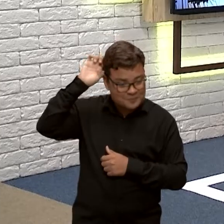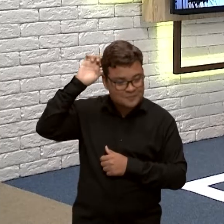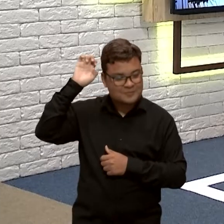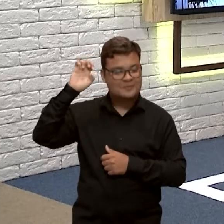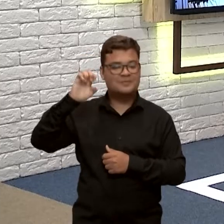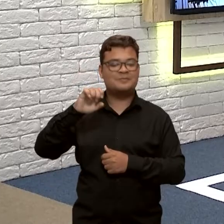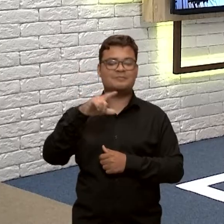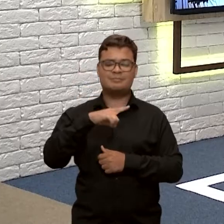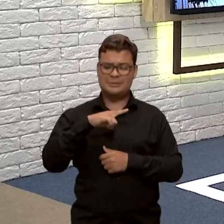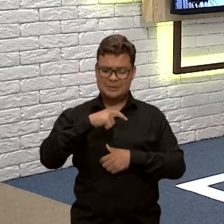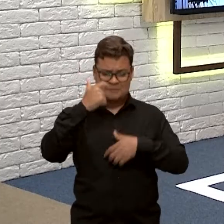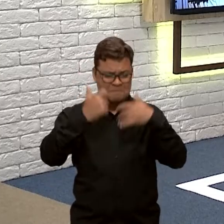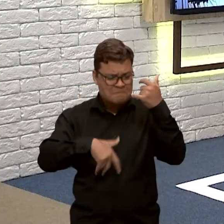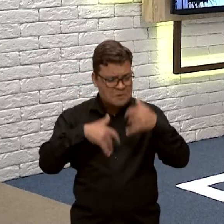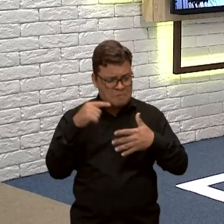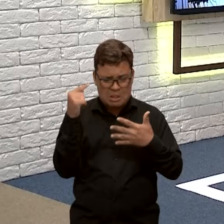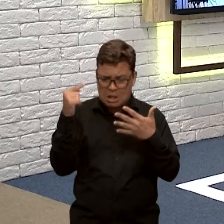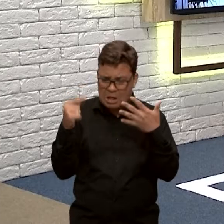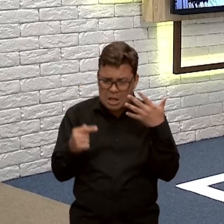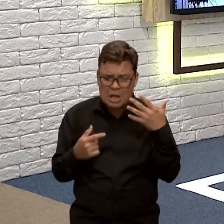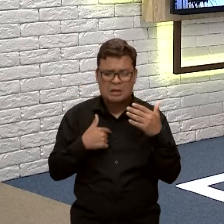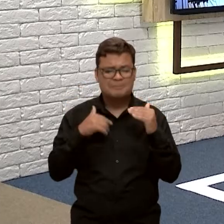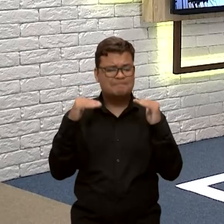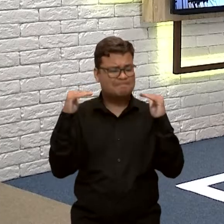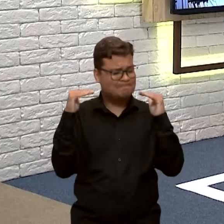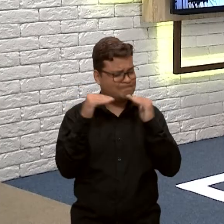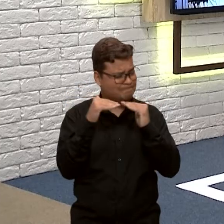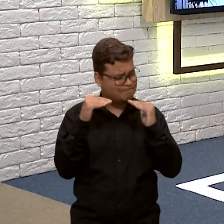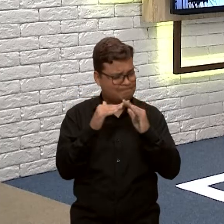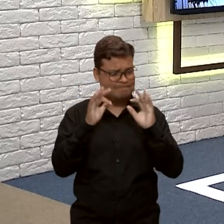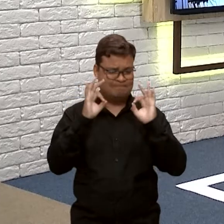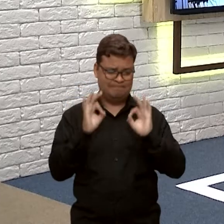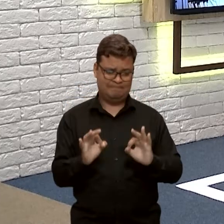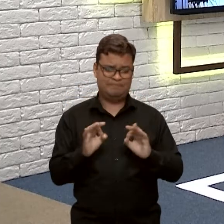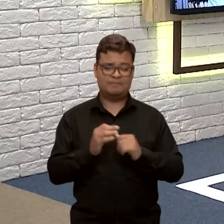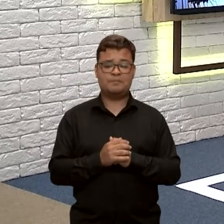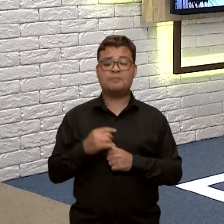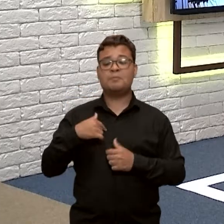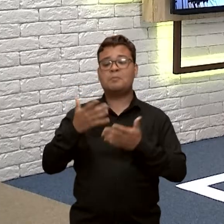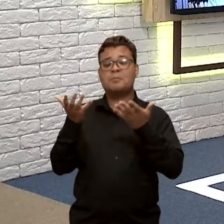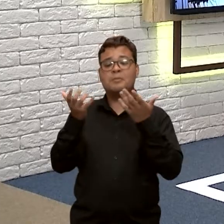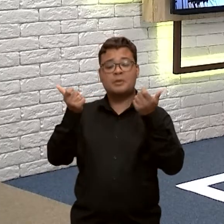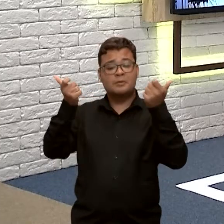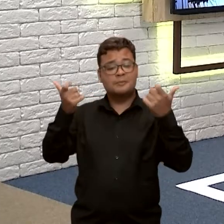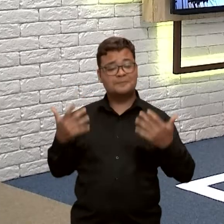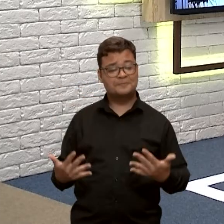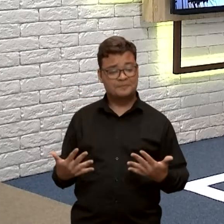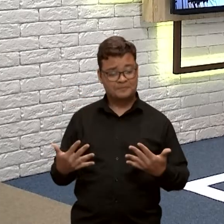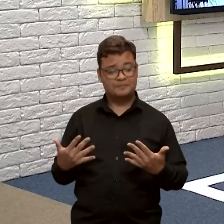cujas observações eu concordo bastante. Né? Eu queria dizer que